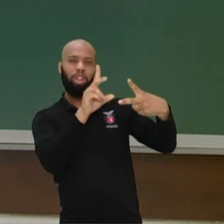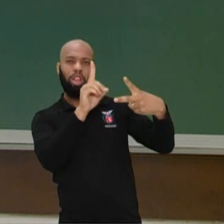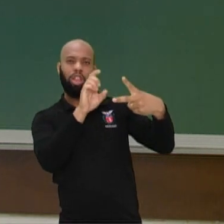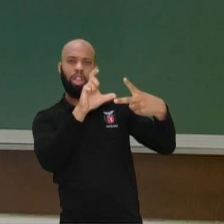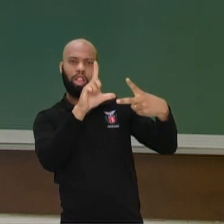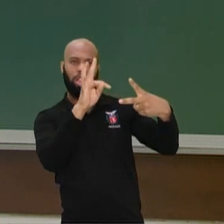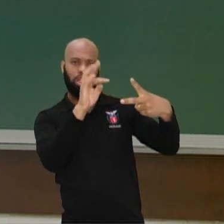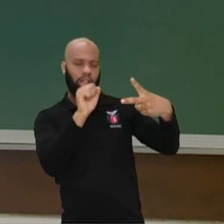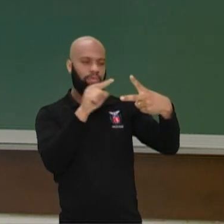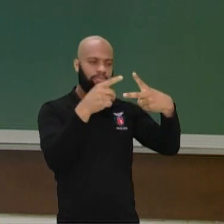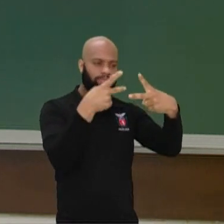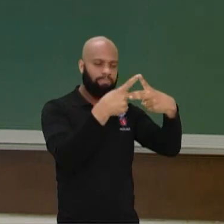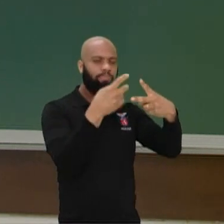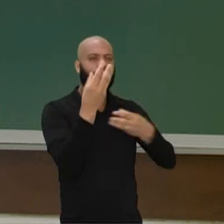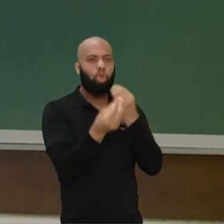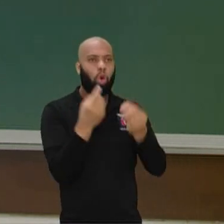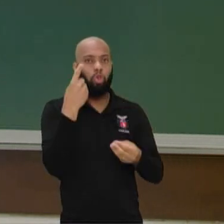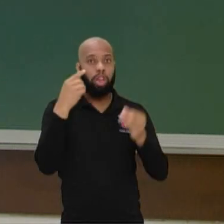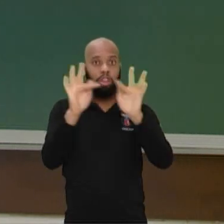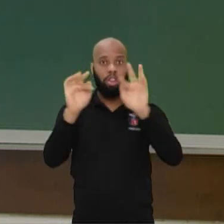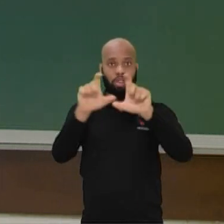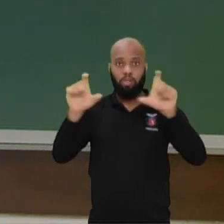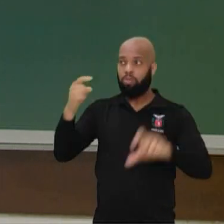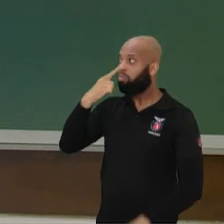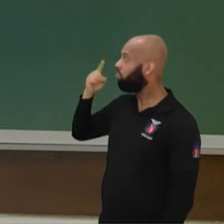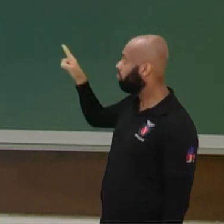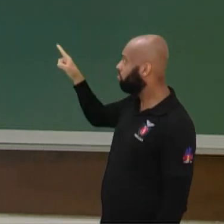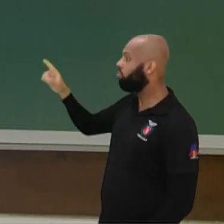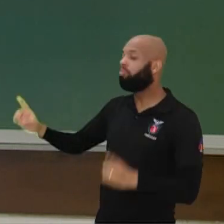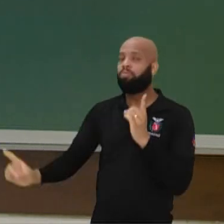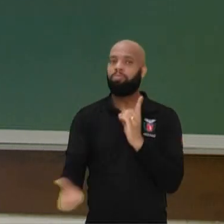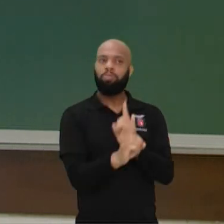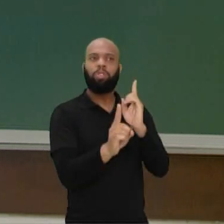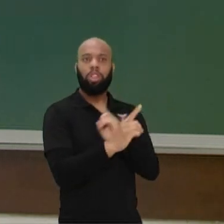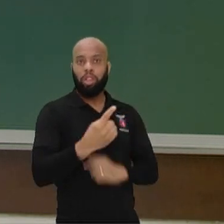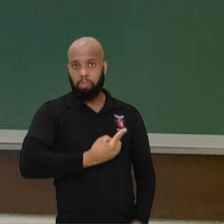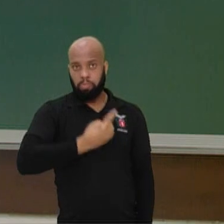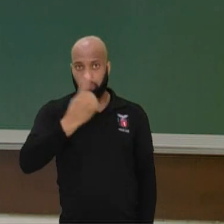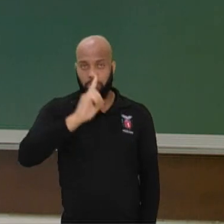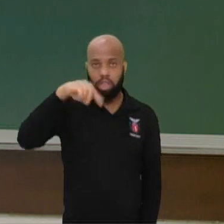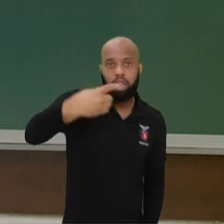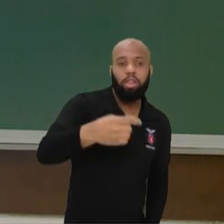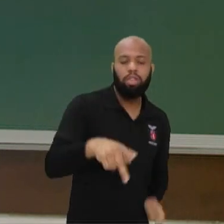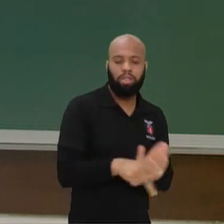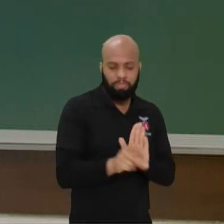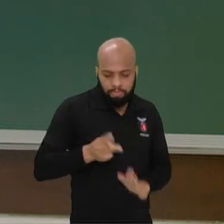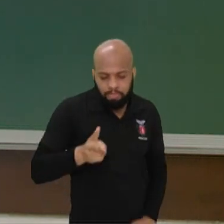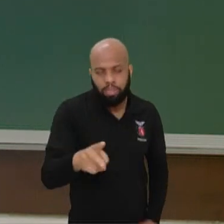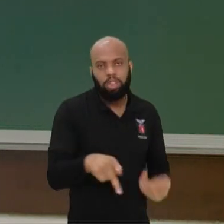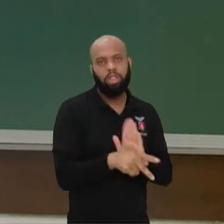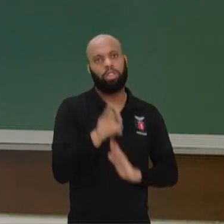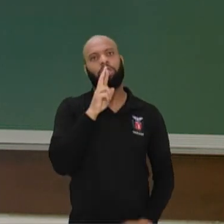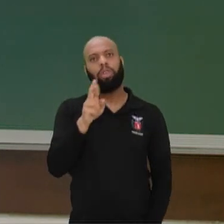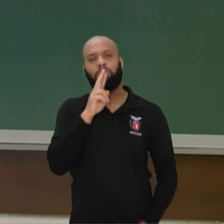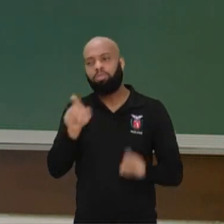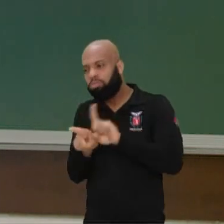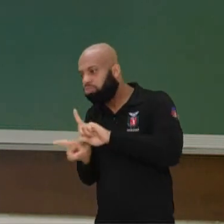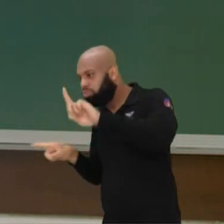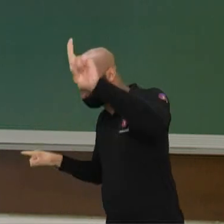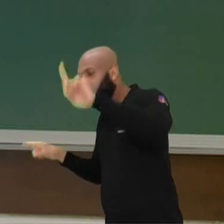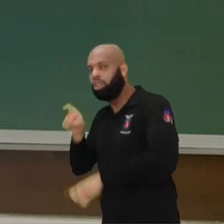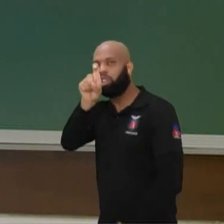calcular delta b ao quadrado menos 4ac primeiro, para depois dar sequência à resolução dessa